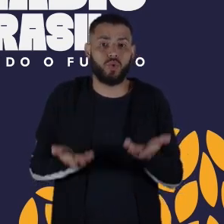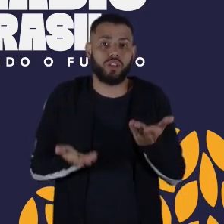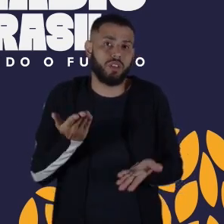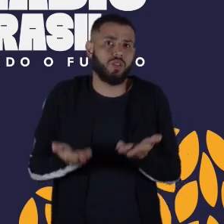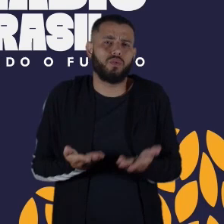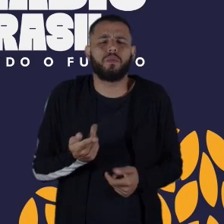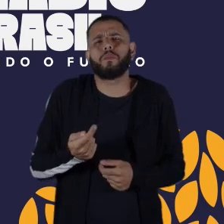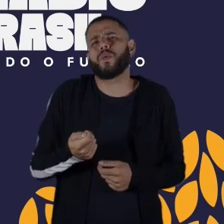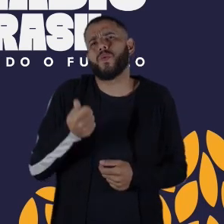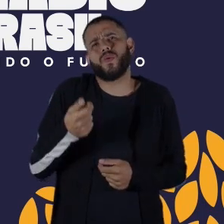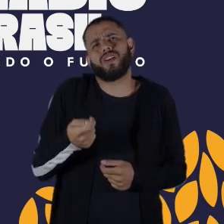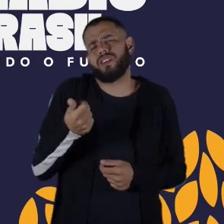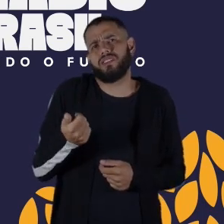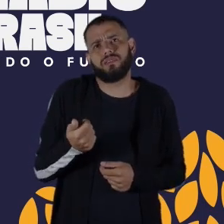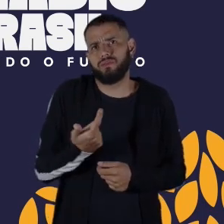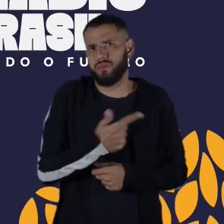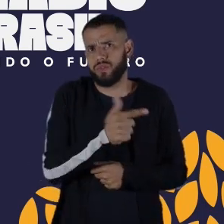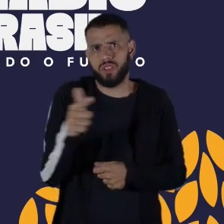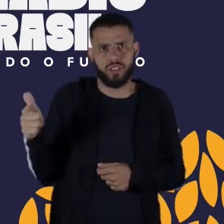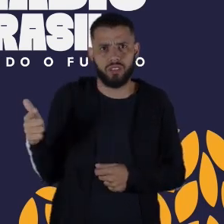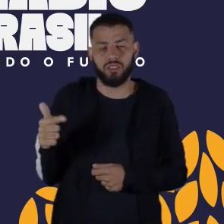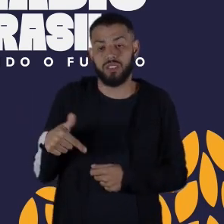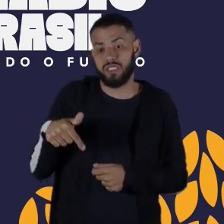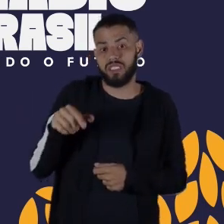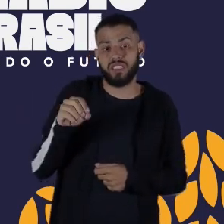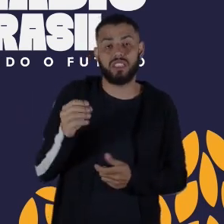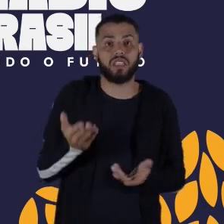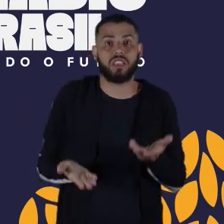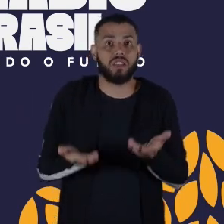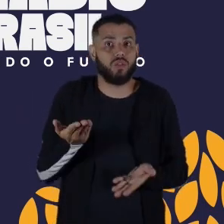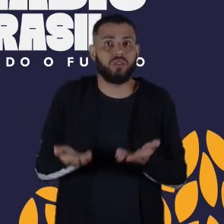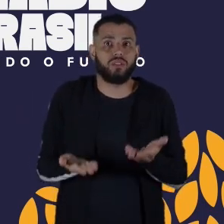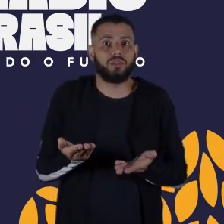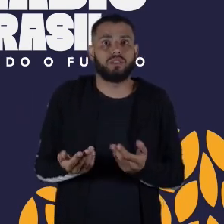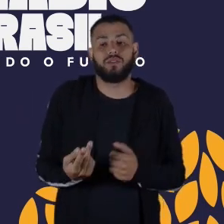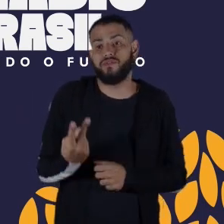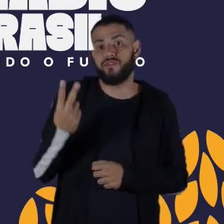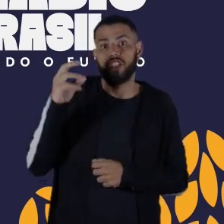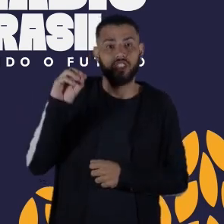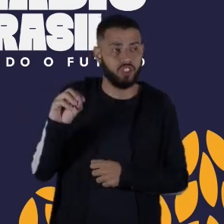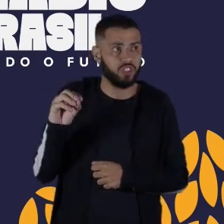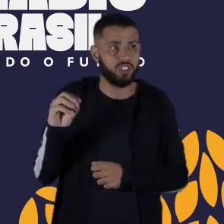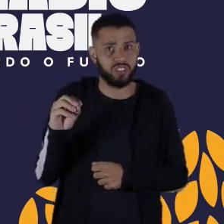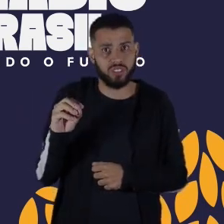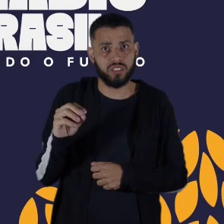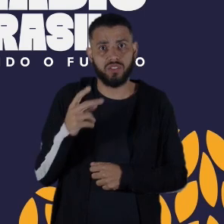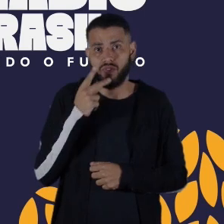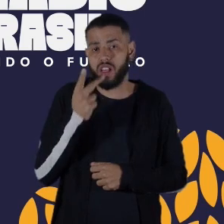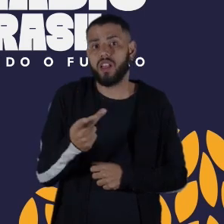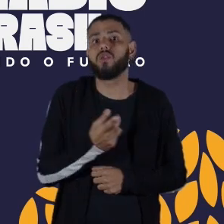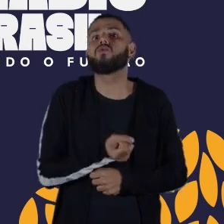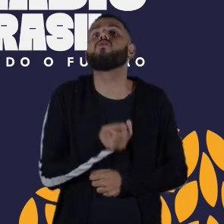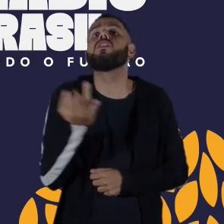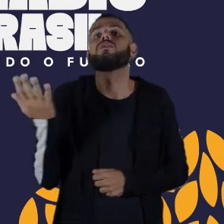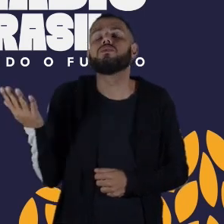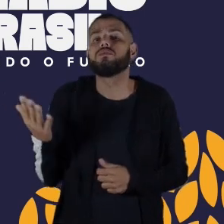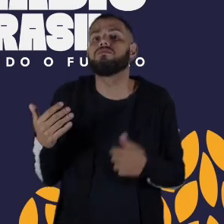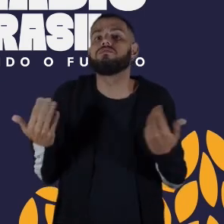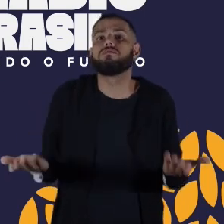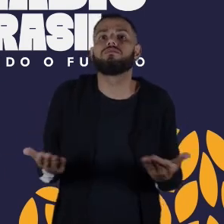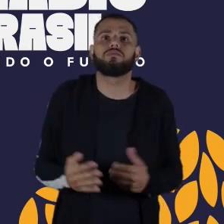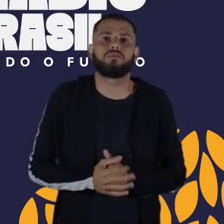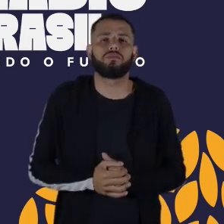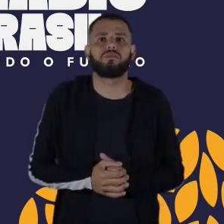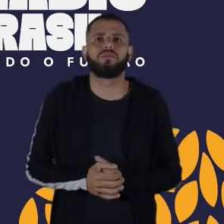existe. Não existe. 70 quilos, 20. Me está dizendo quanto? É